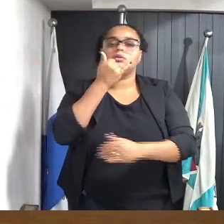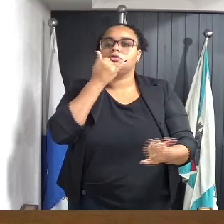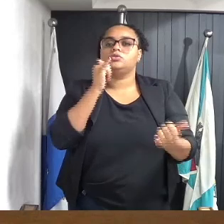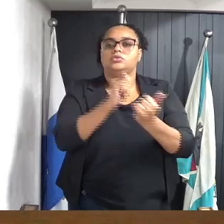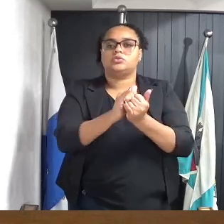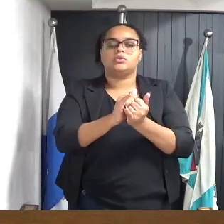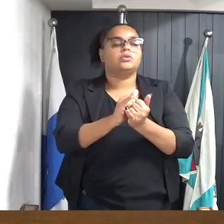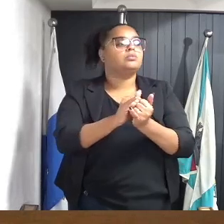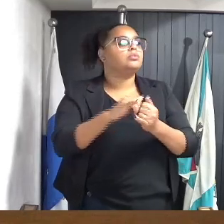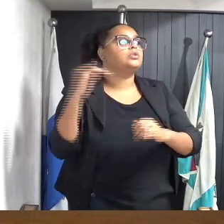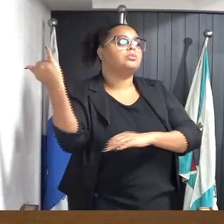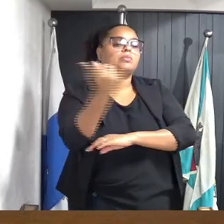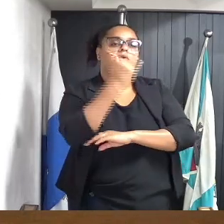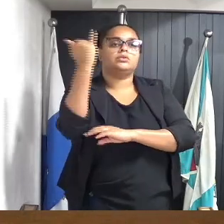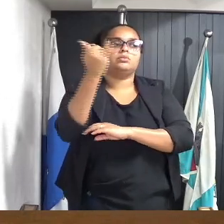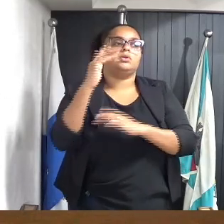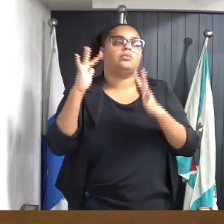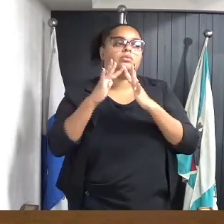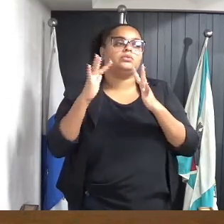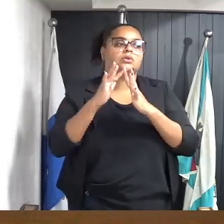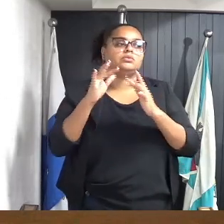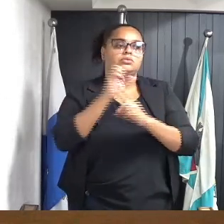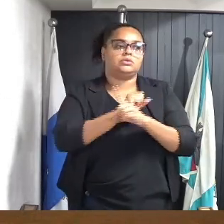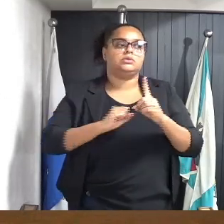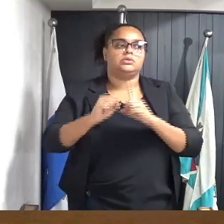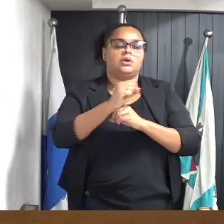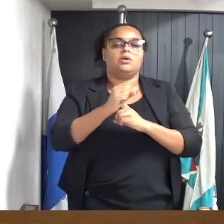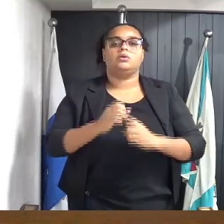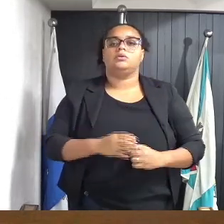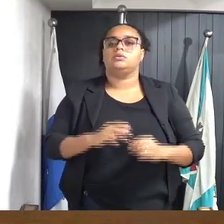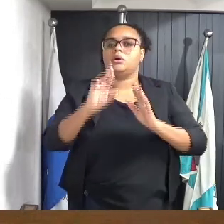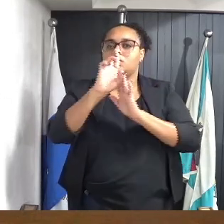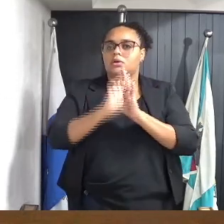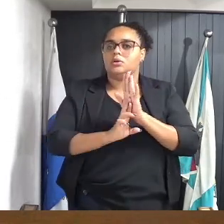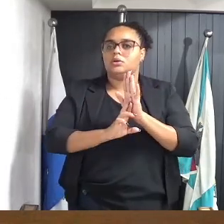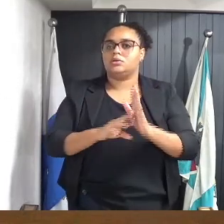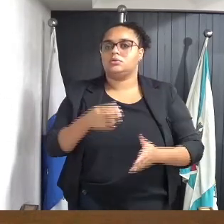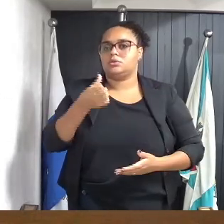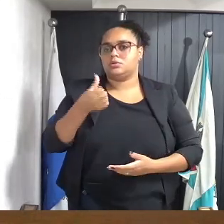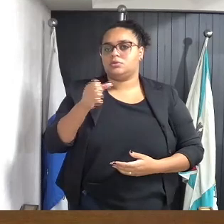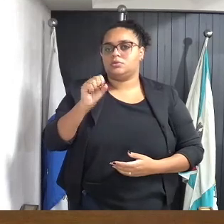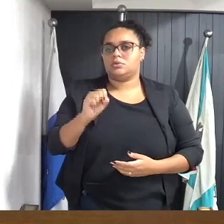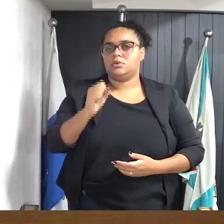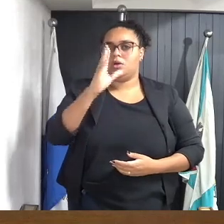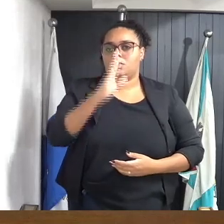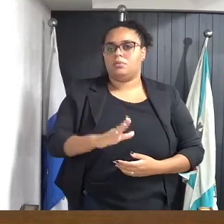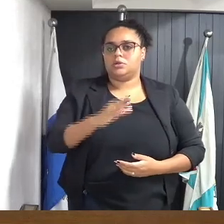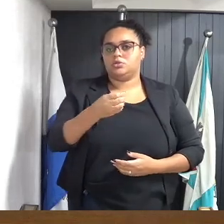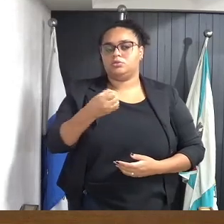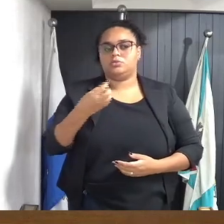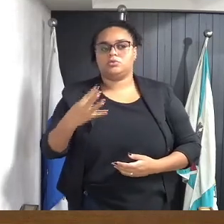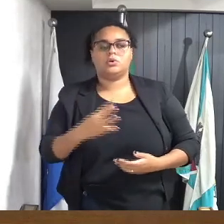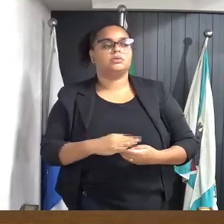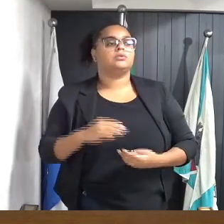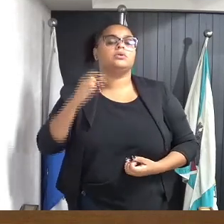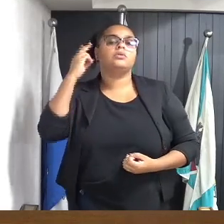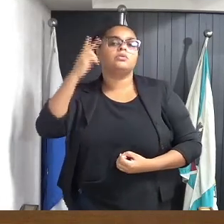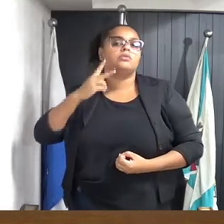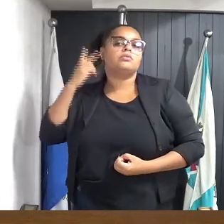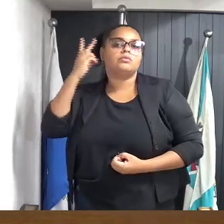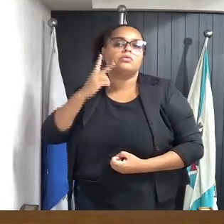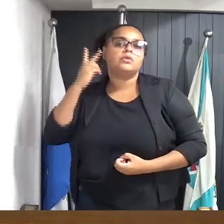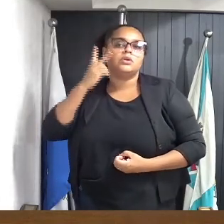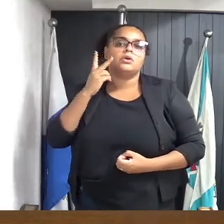perdão, fundamentais para o convívio social. Requerimento número 6.614/2024, da excelentíssima